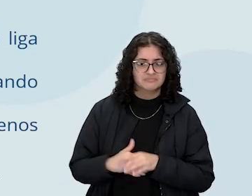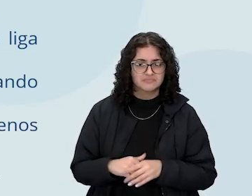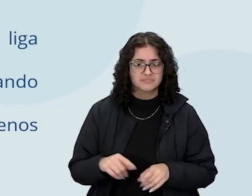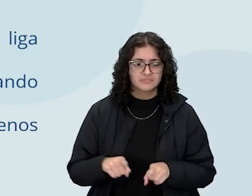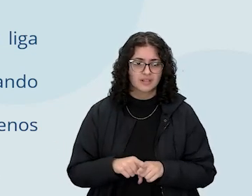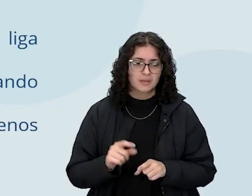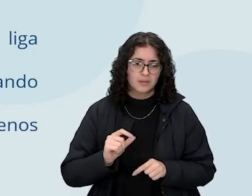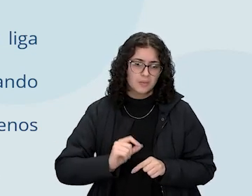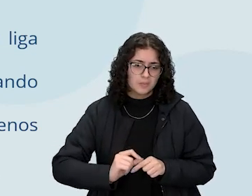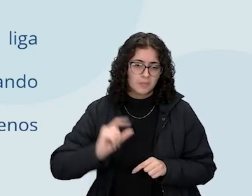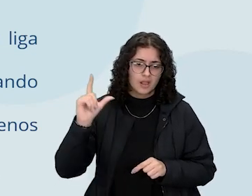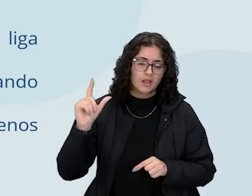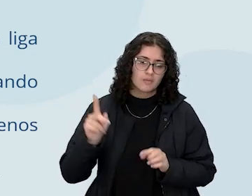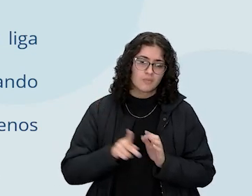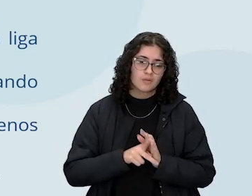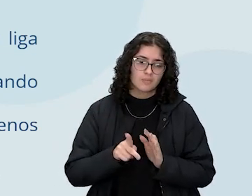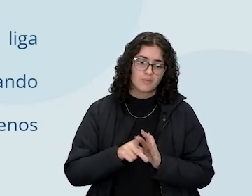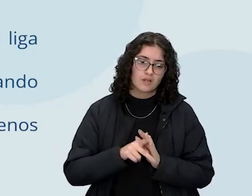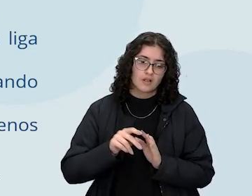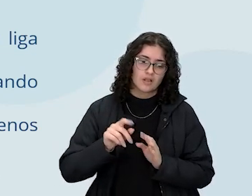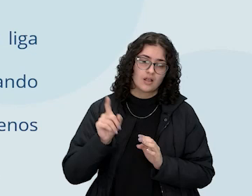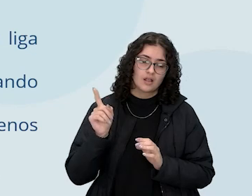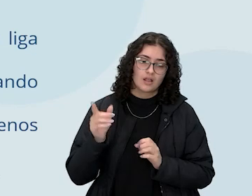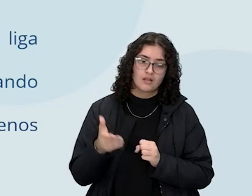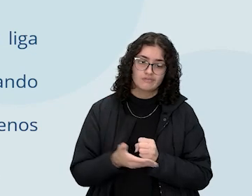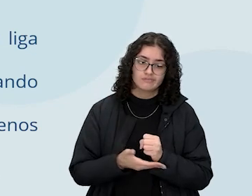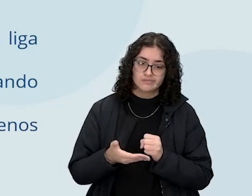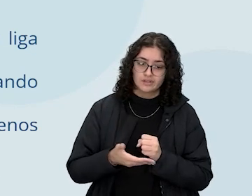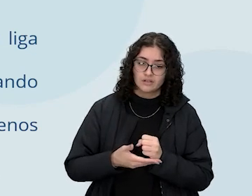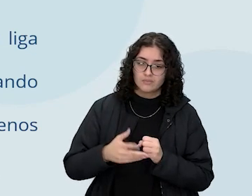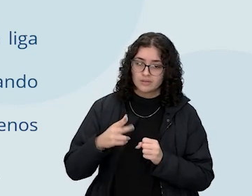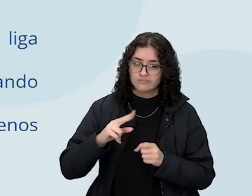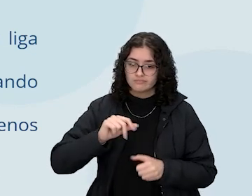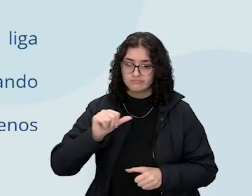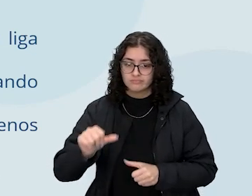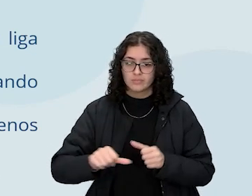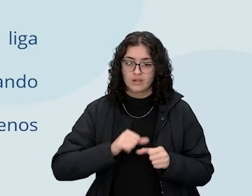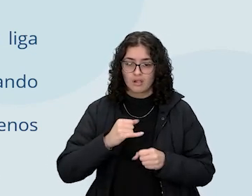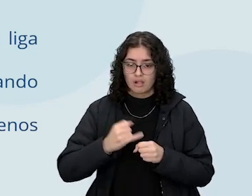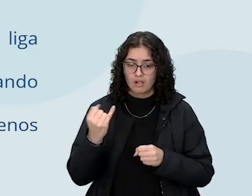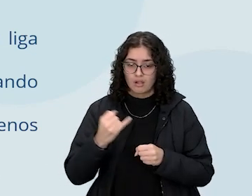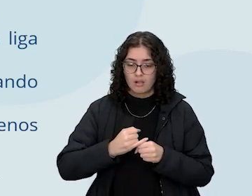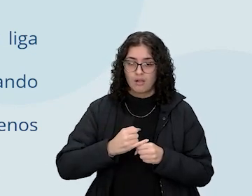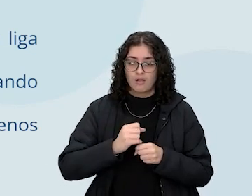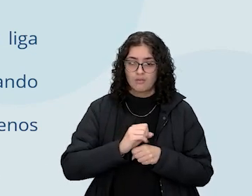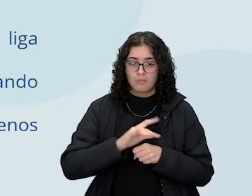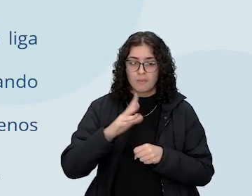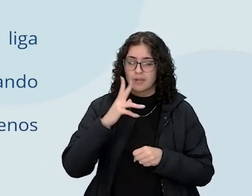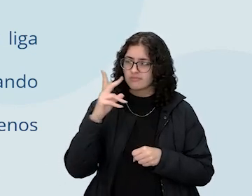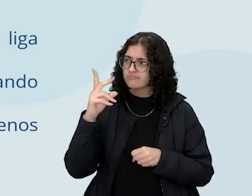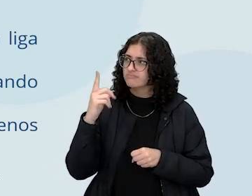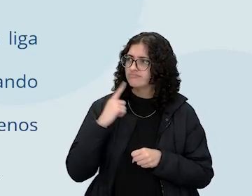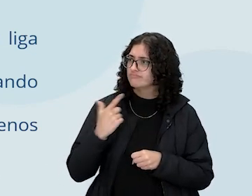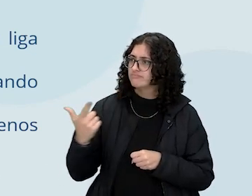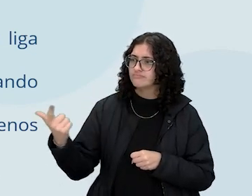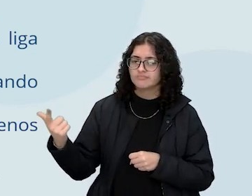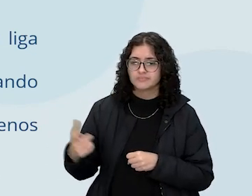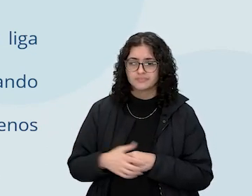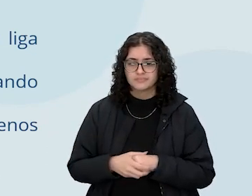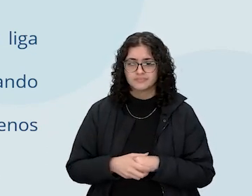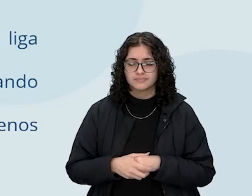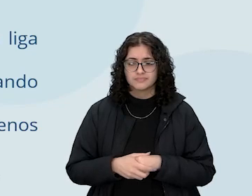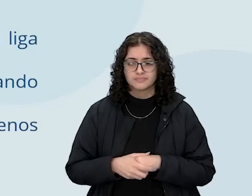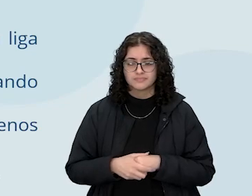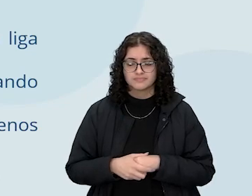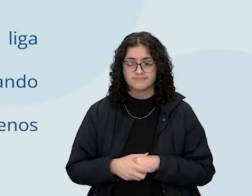da sua alcalinidade, tornando os íons alumínios menos disponível. Menos disponível significa que eu não